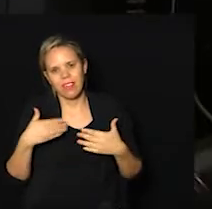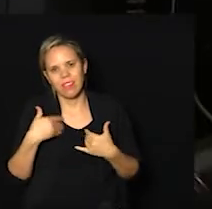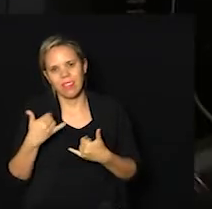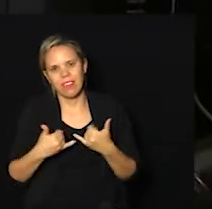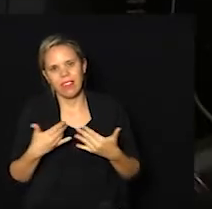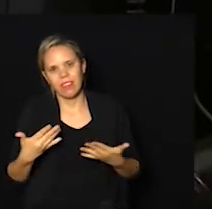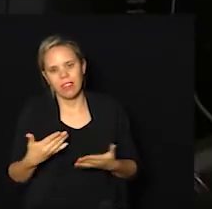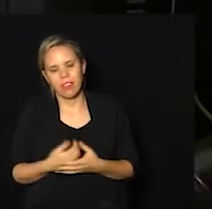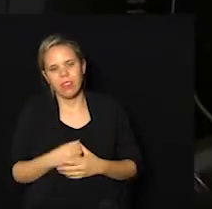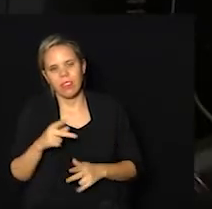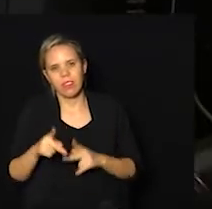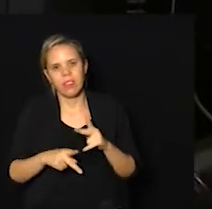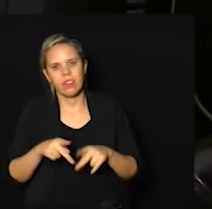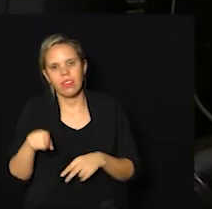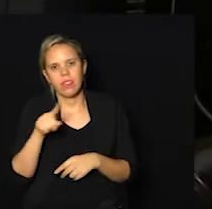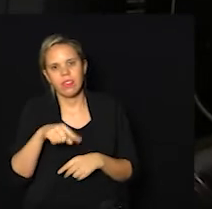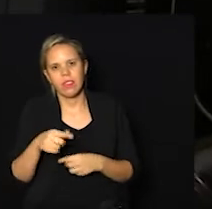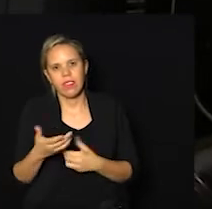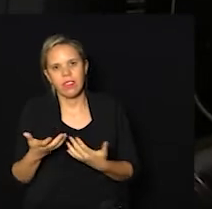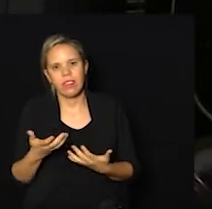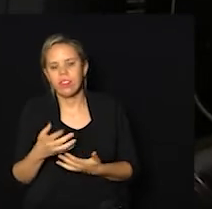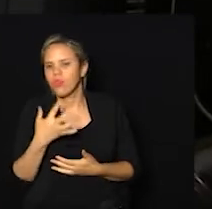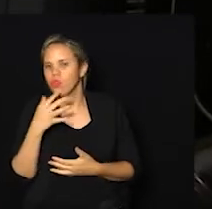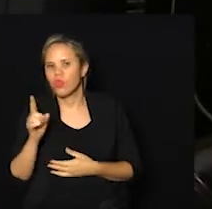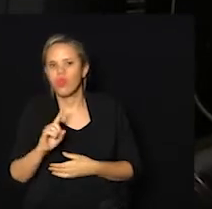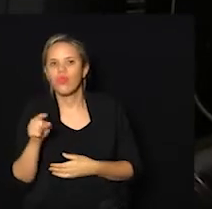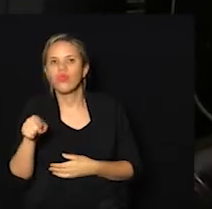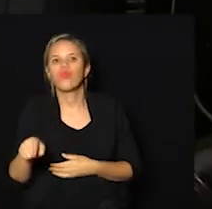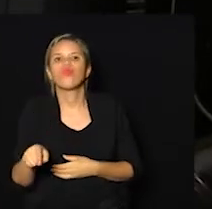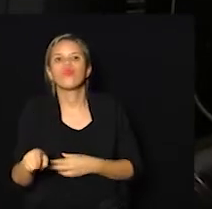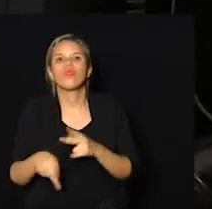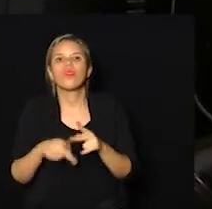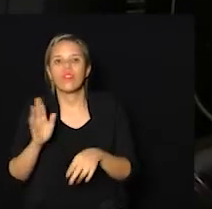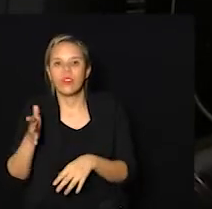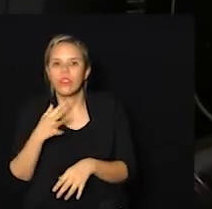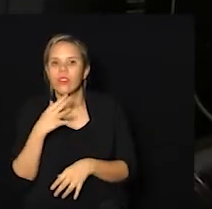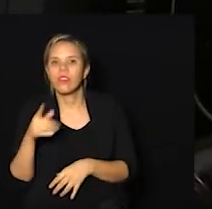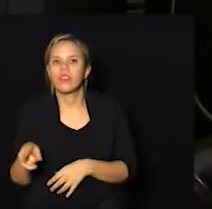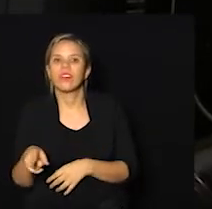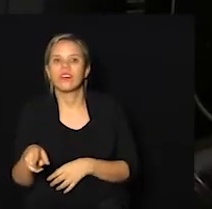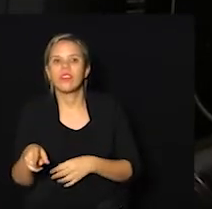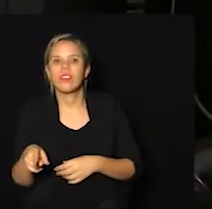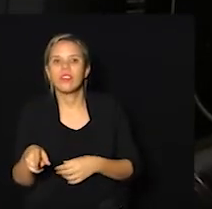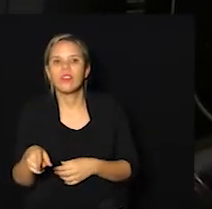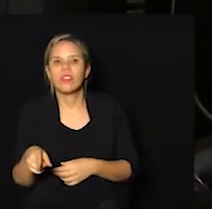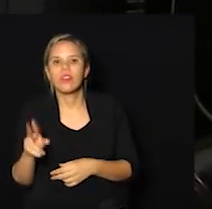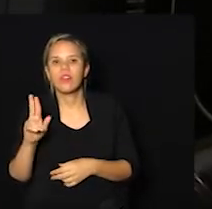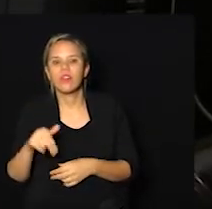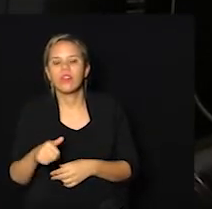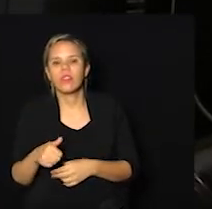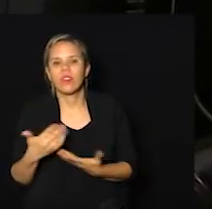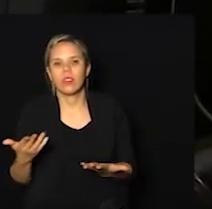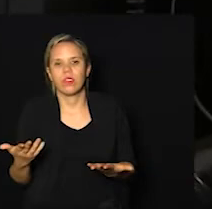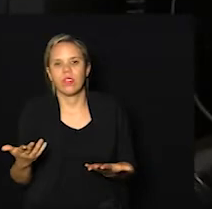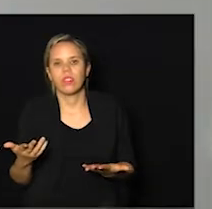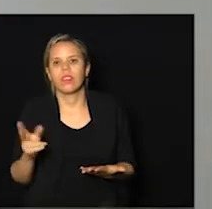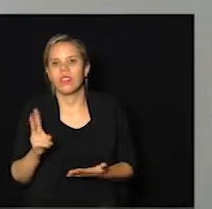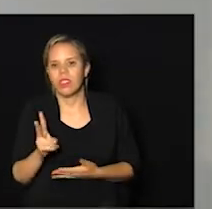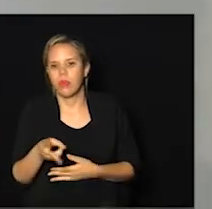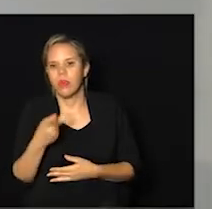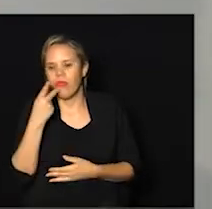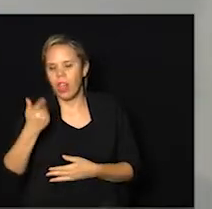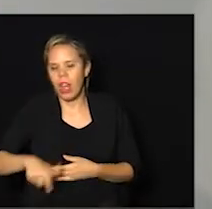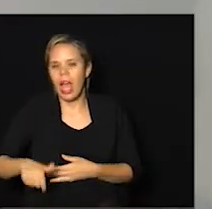divertindo. Aline, o pessoal que... não conhecia, e o pessoal que já conhece, nunca é demais reforçar